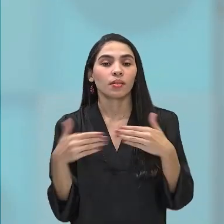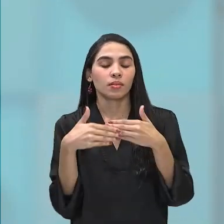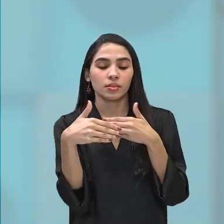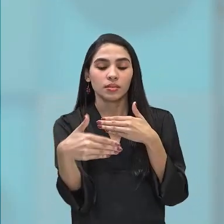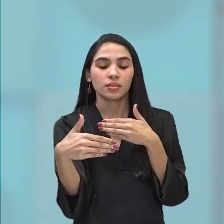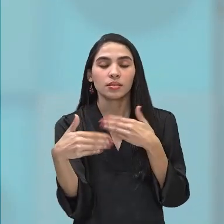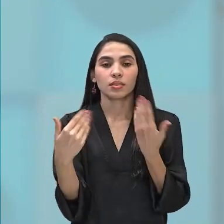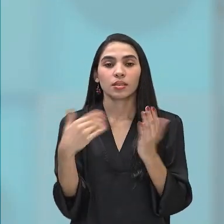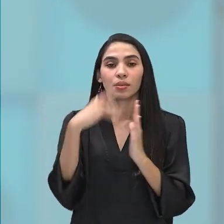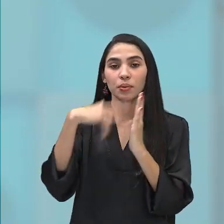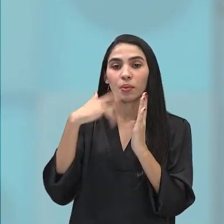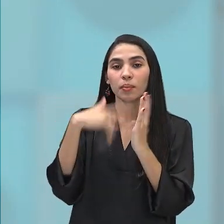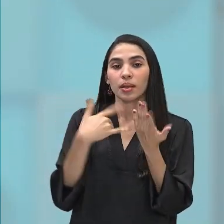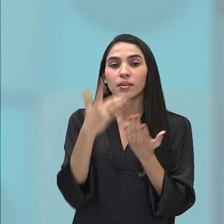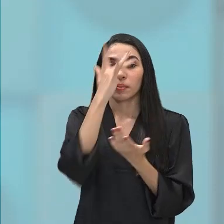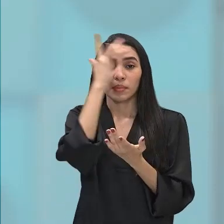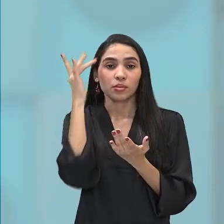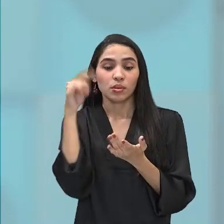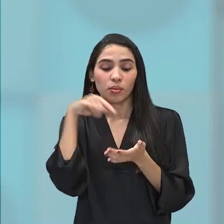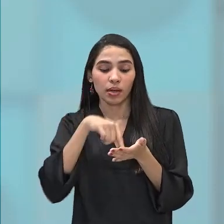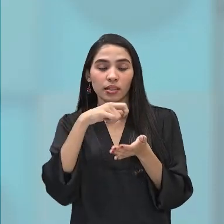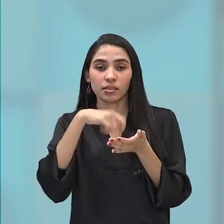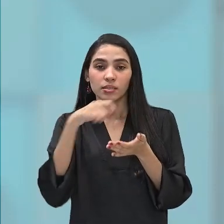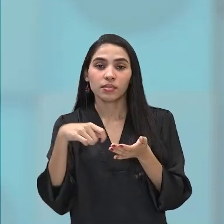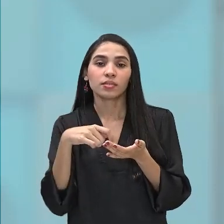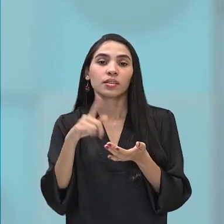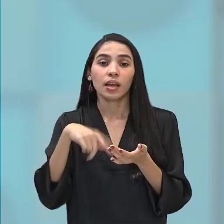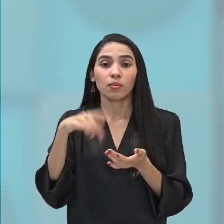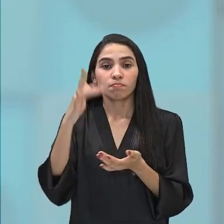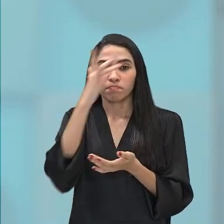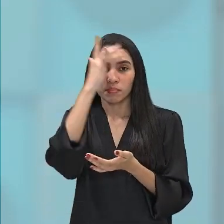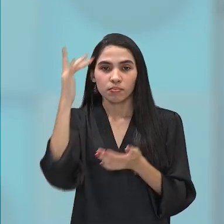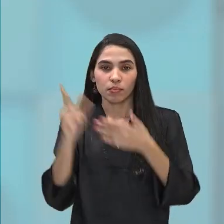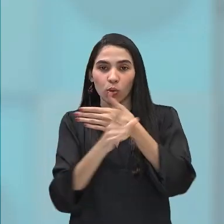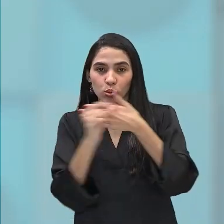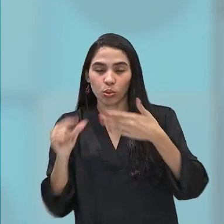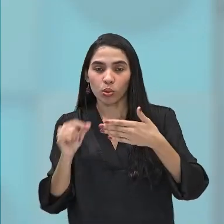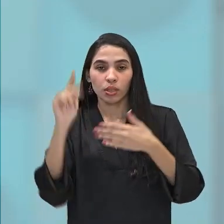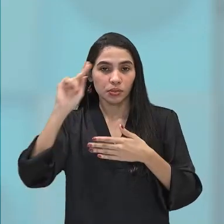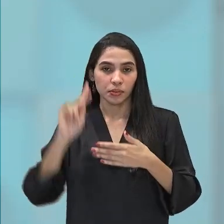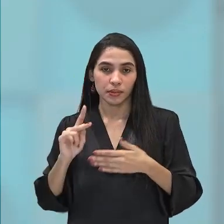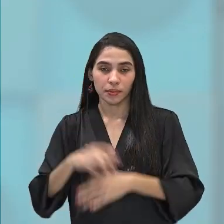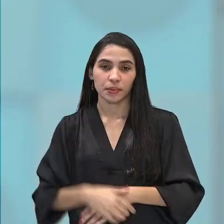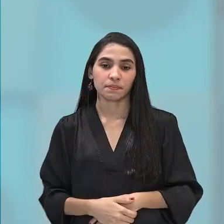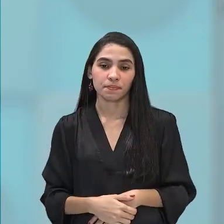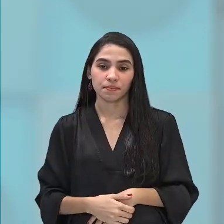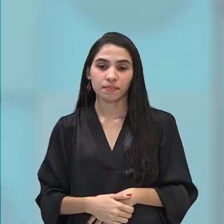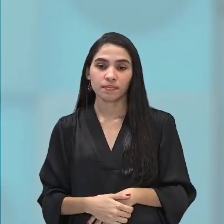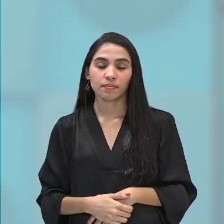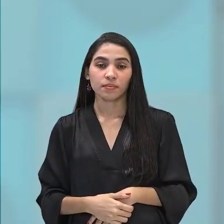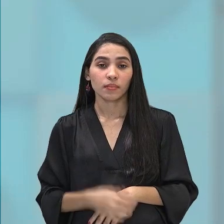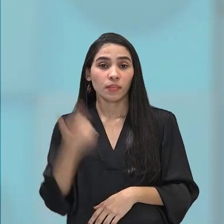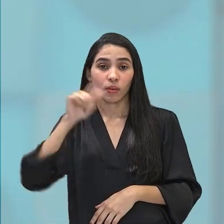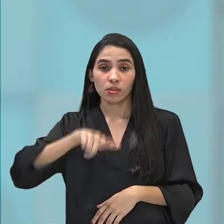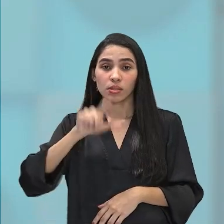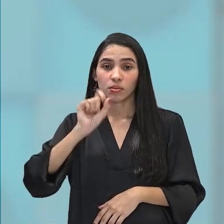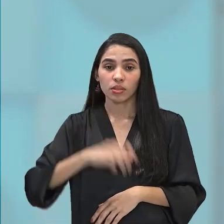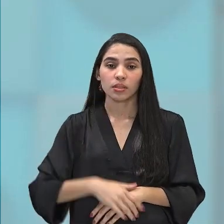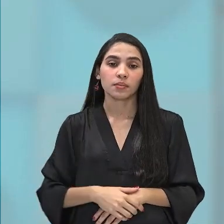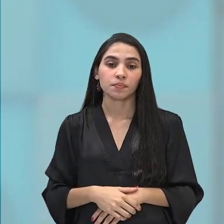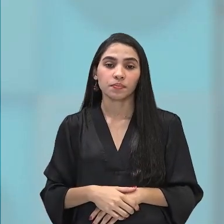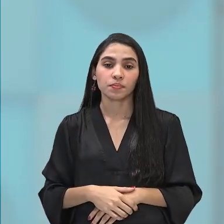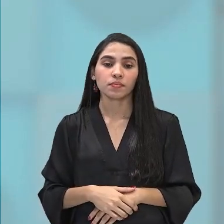desses documentos que essa pessoa que escreveu, no caso aí foi uma historiadora que escreveu este texto, né, ela conseguiu reconstituir